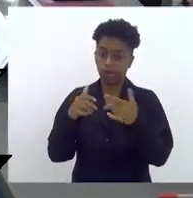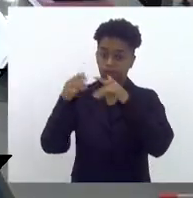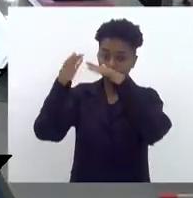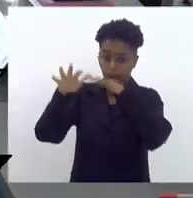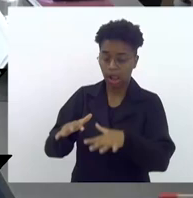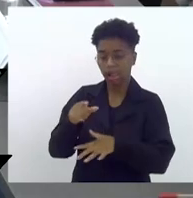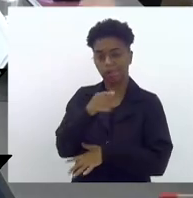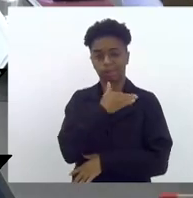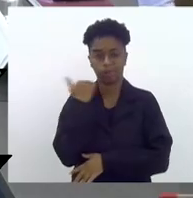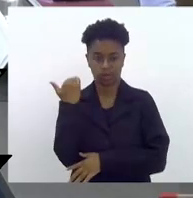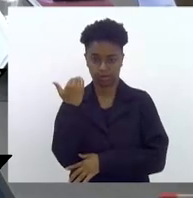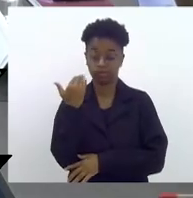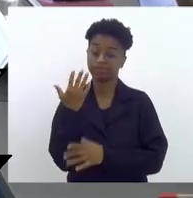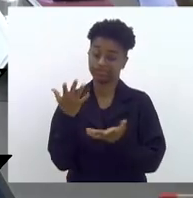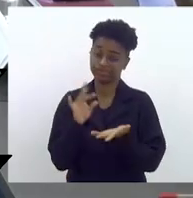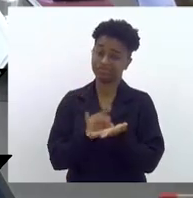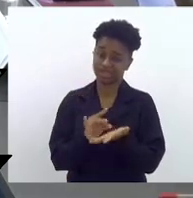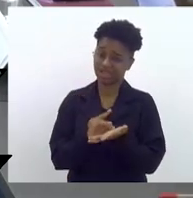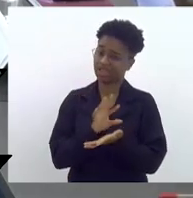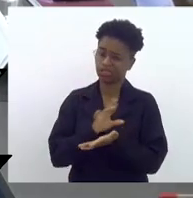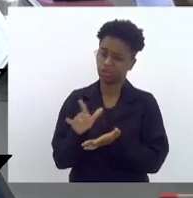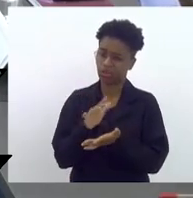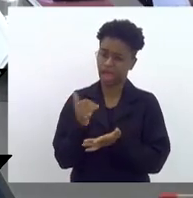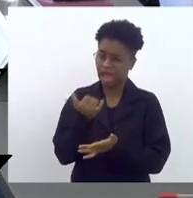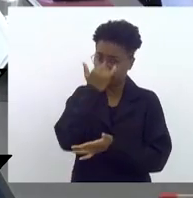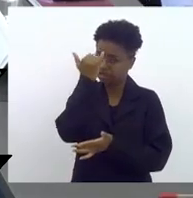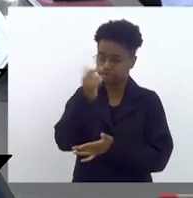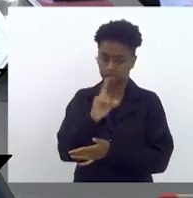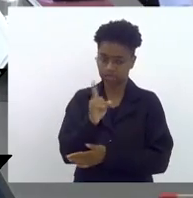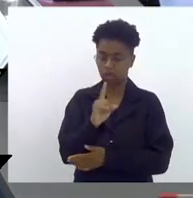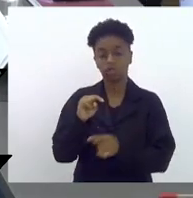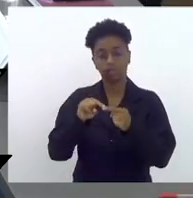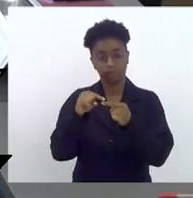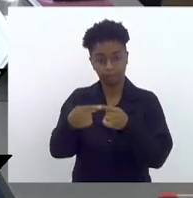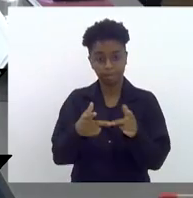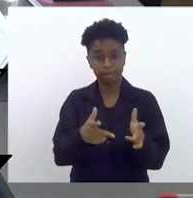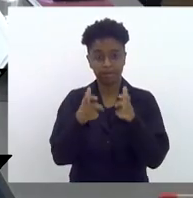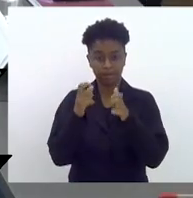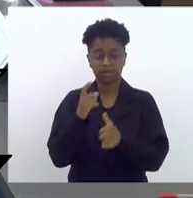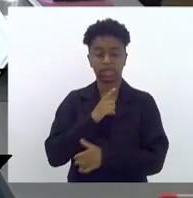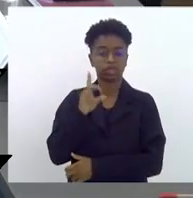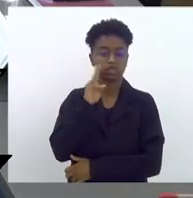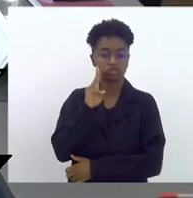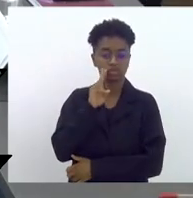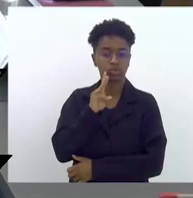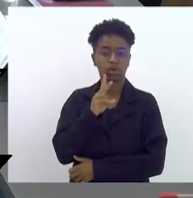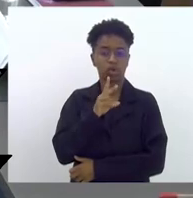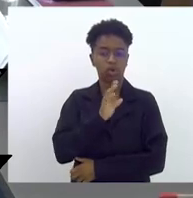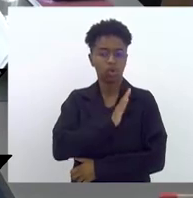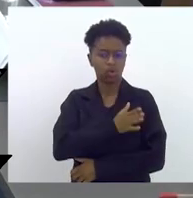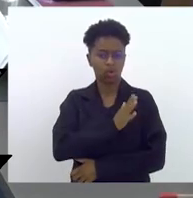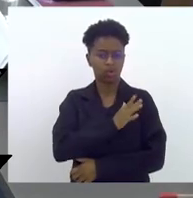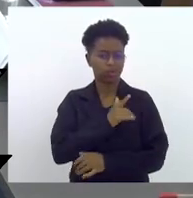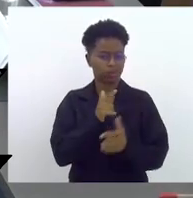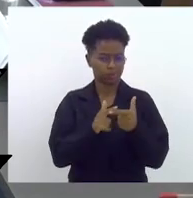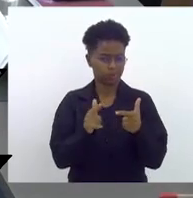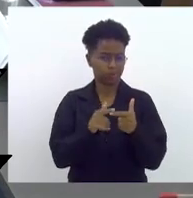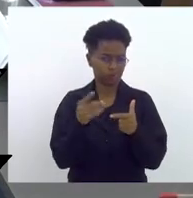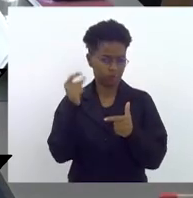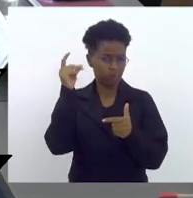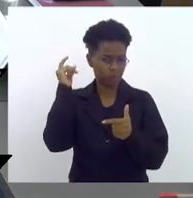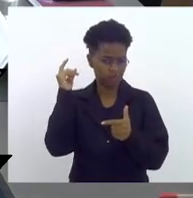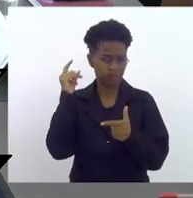isso também é verdade mas sabe que não foi um acidente depois se verificou ele teve uma história no coração botou umas Pontes há um tempo atrás